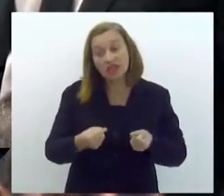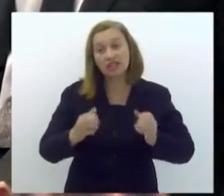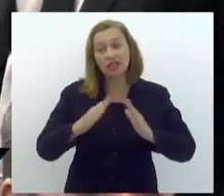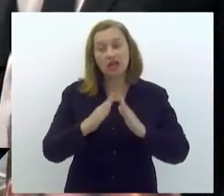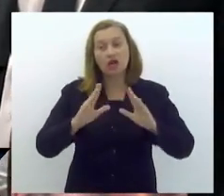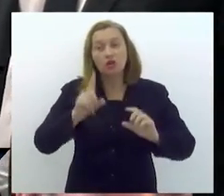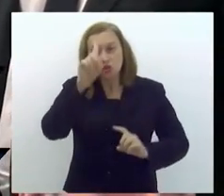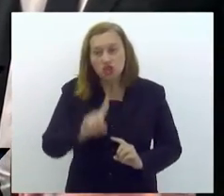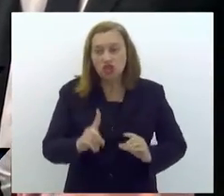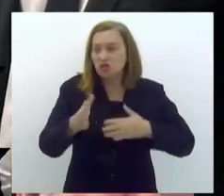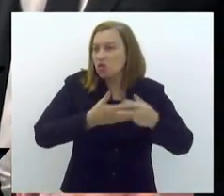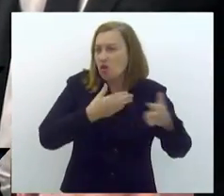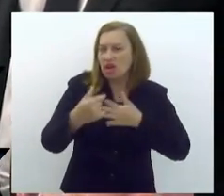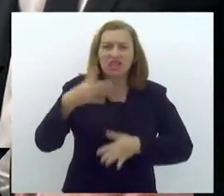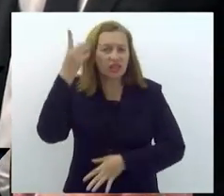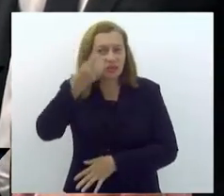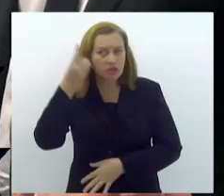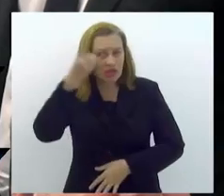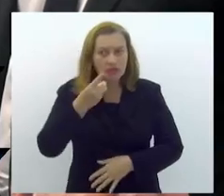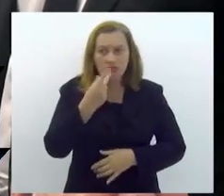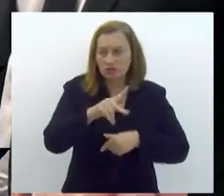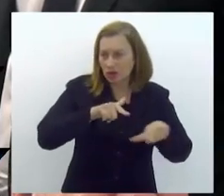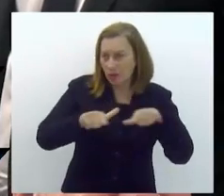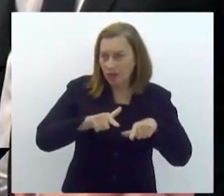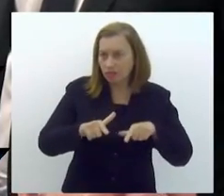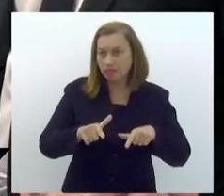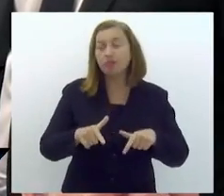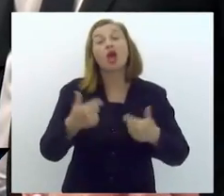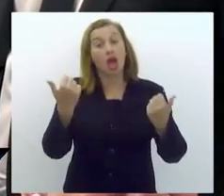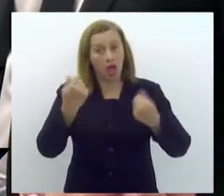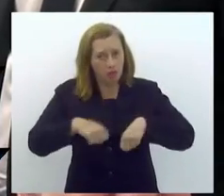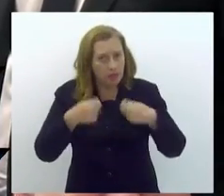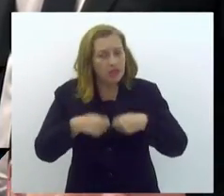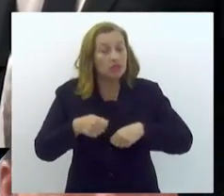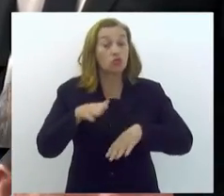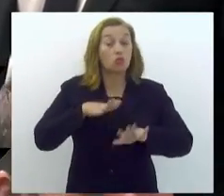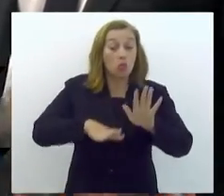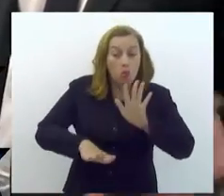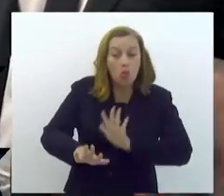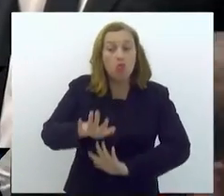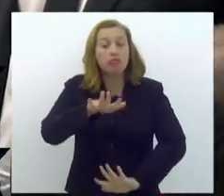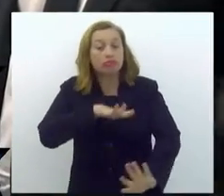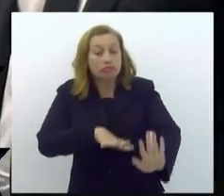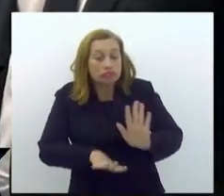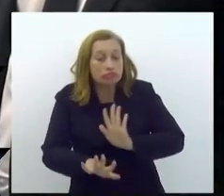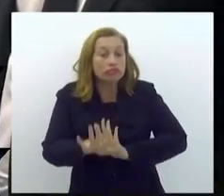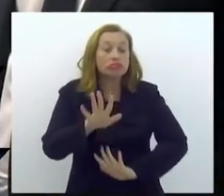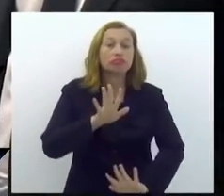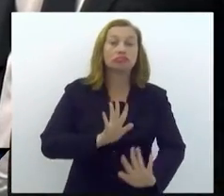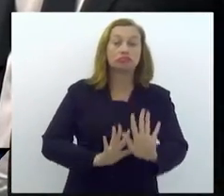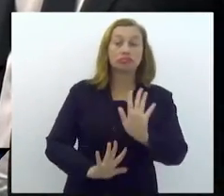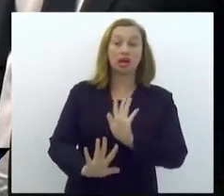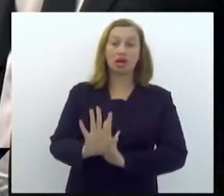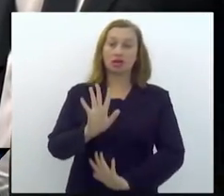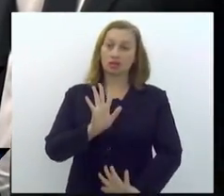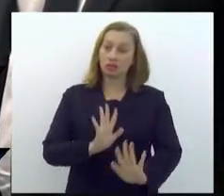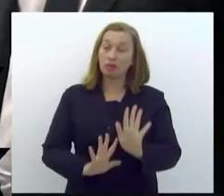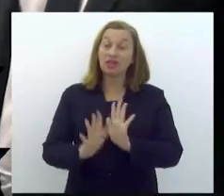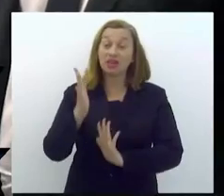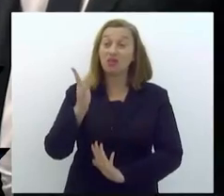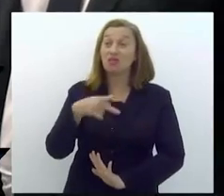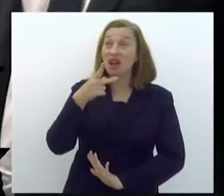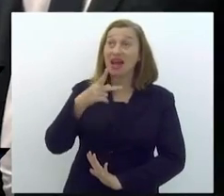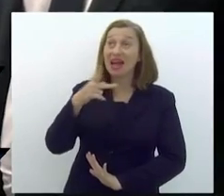o direito de qualquer parlamentar e exercer o seu mandato é preciso muita cautela para que a gente não generalize e